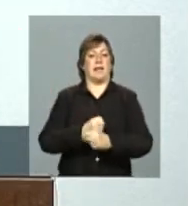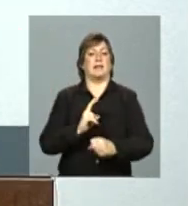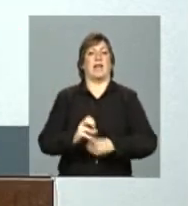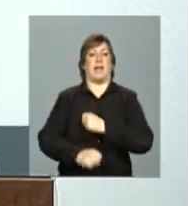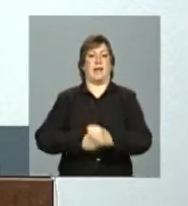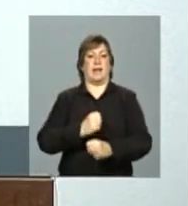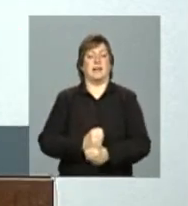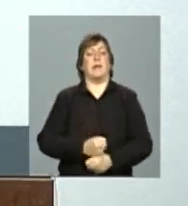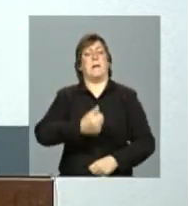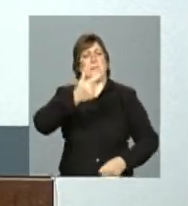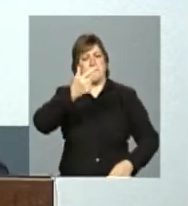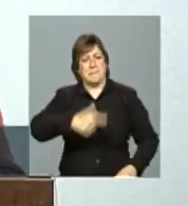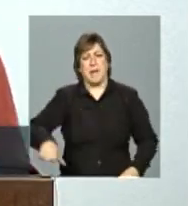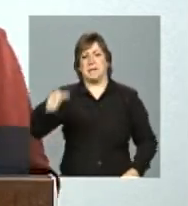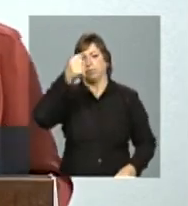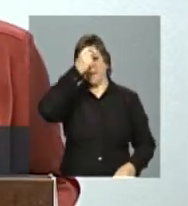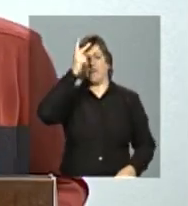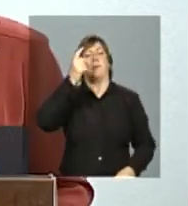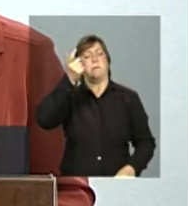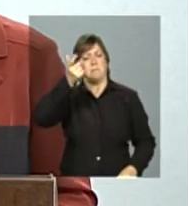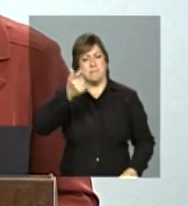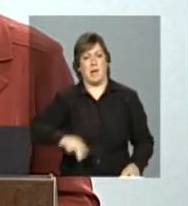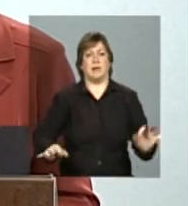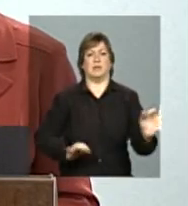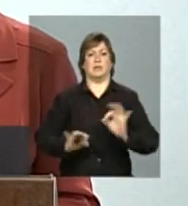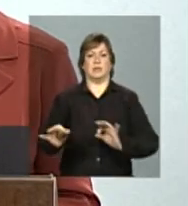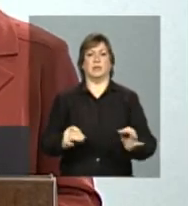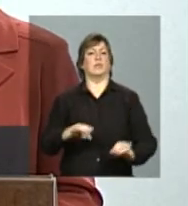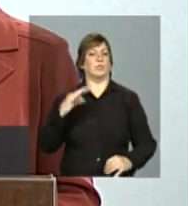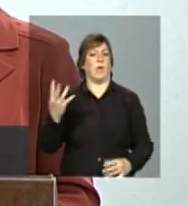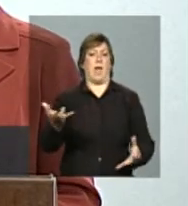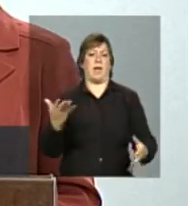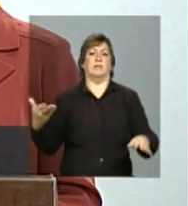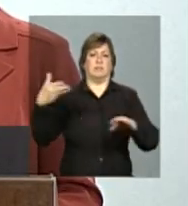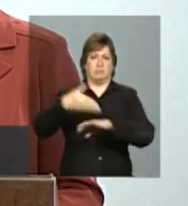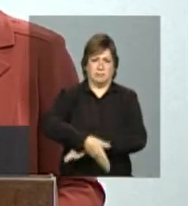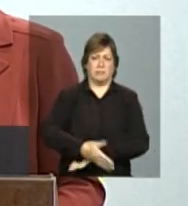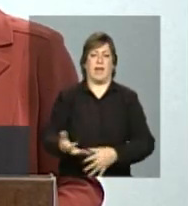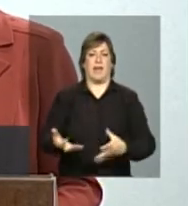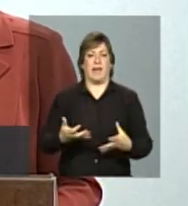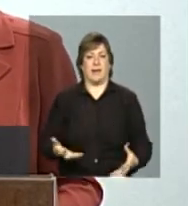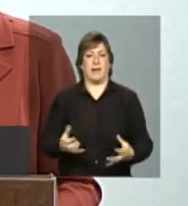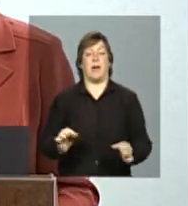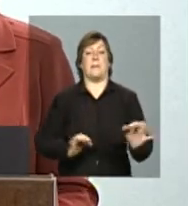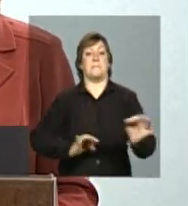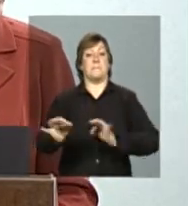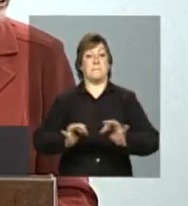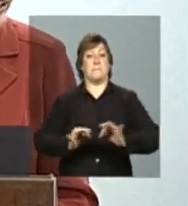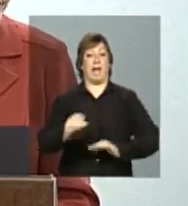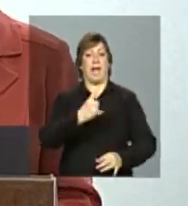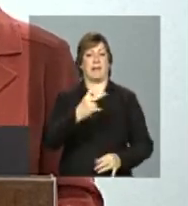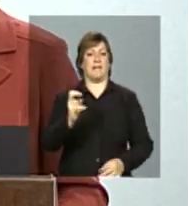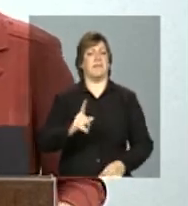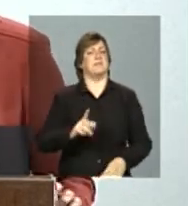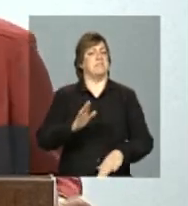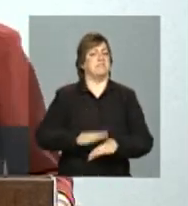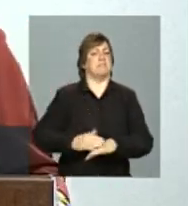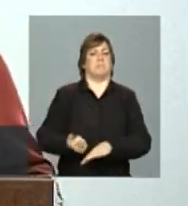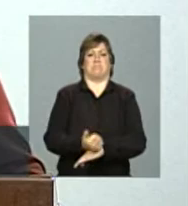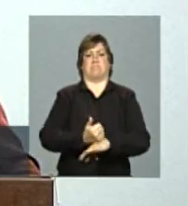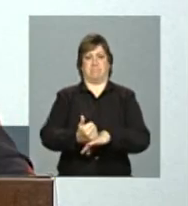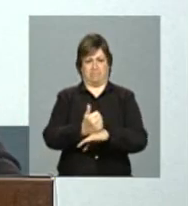prefeituras mais organizações se candidatam com projetos cada vez mais consistentes